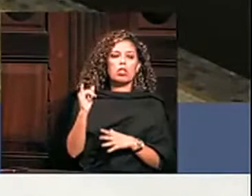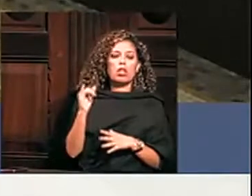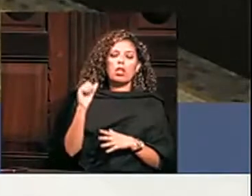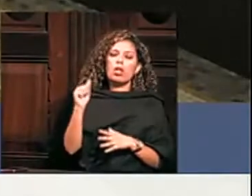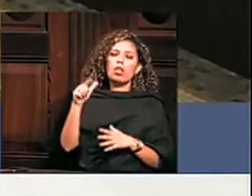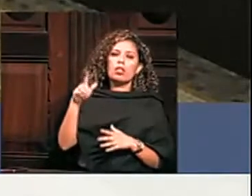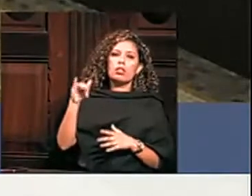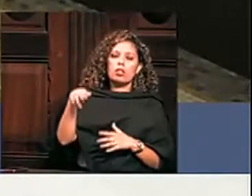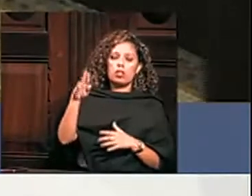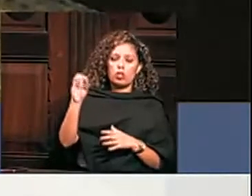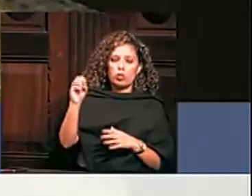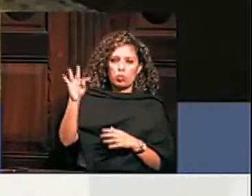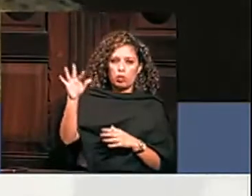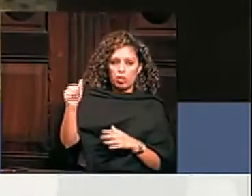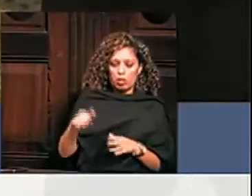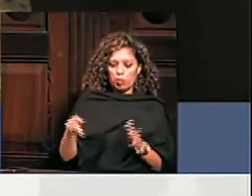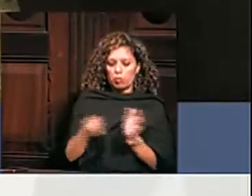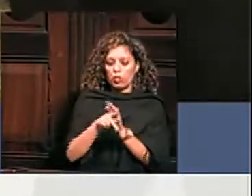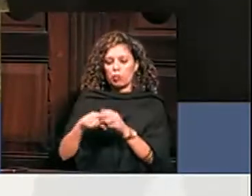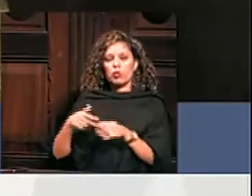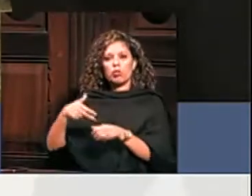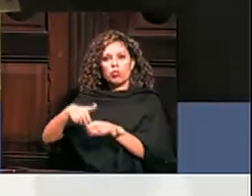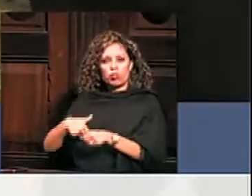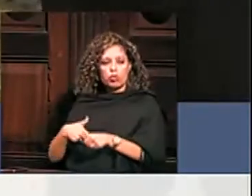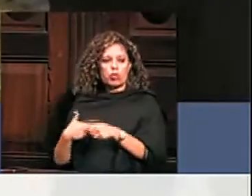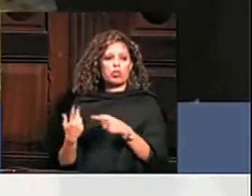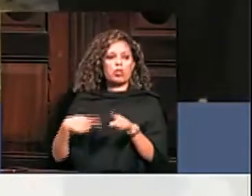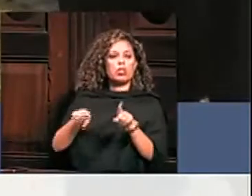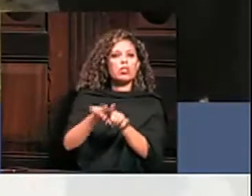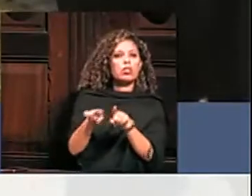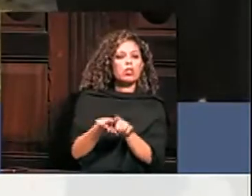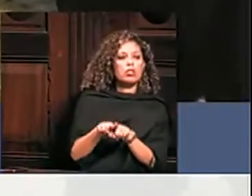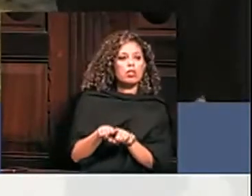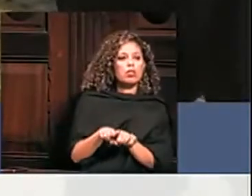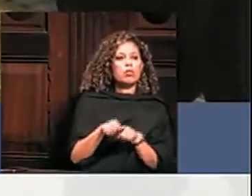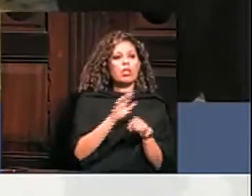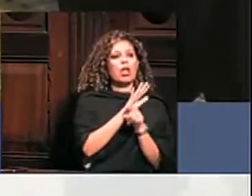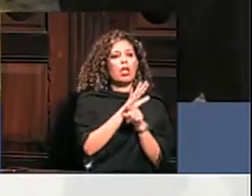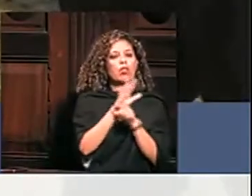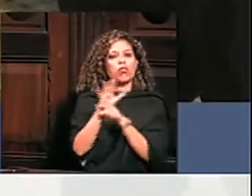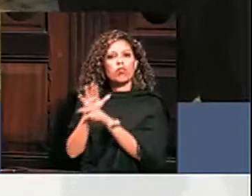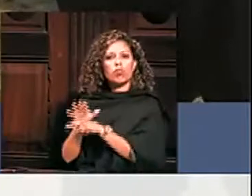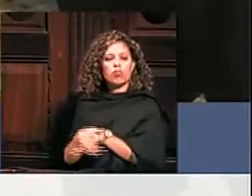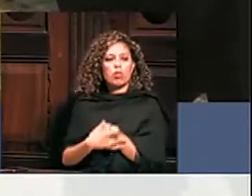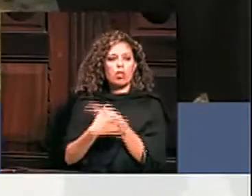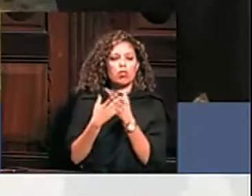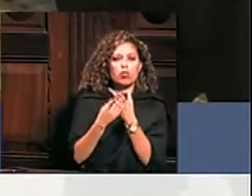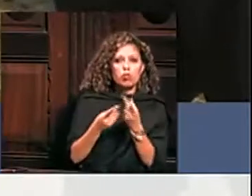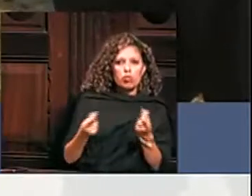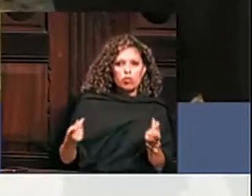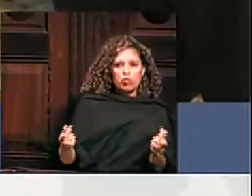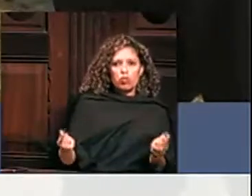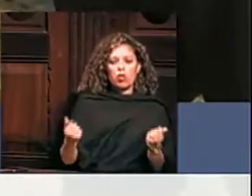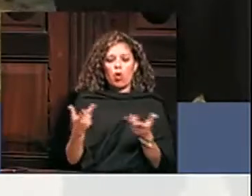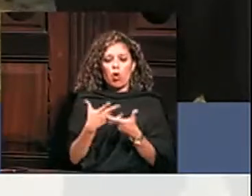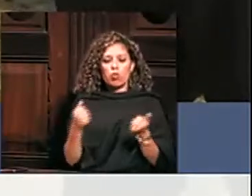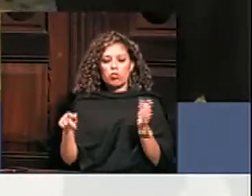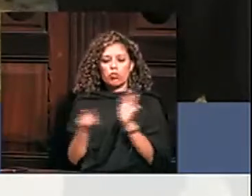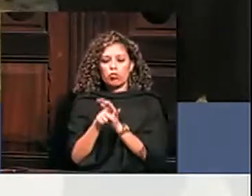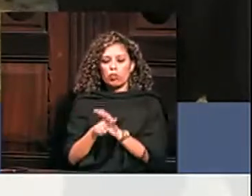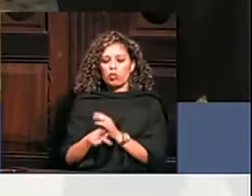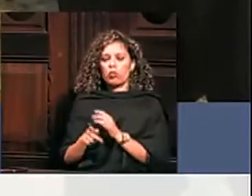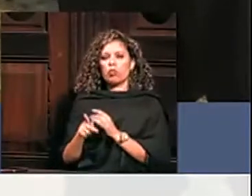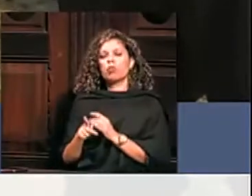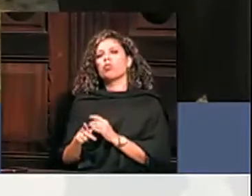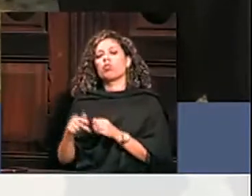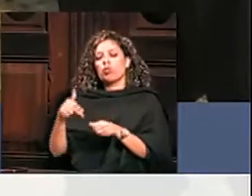para o diesel e, com isso, permitir que os preços que são tratados no Rio de Janeiro sejam competitivos,